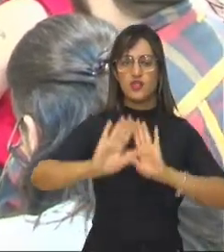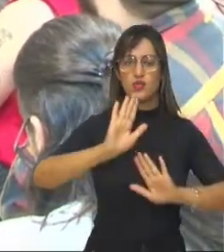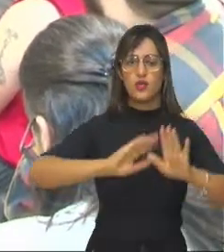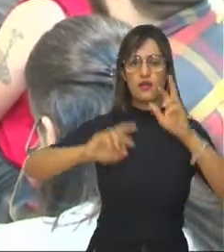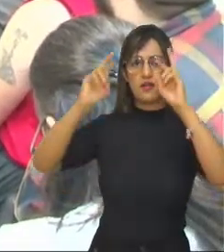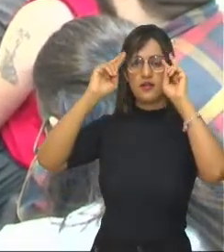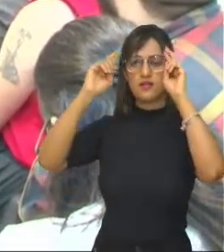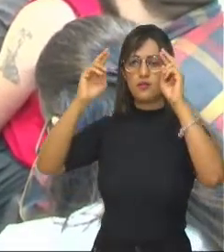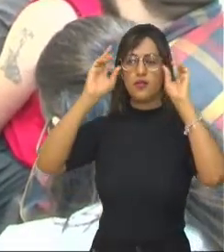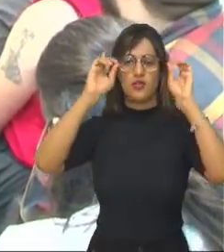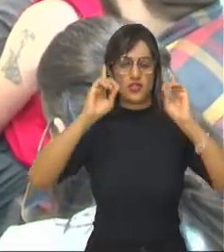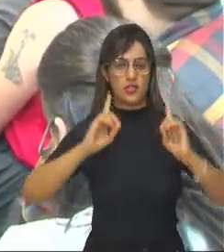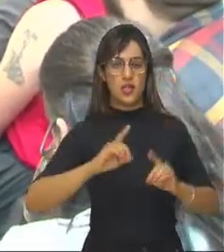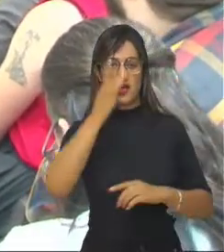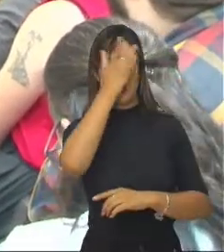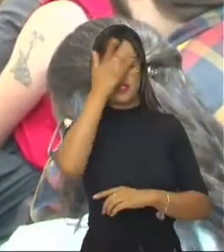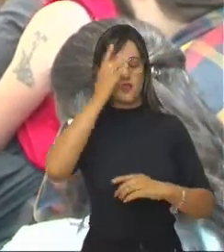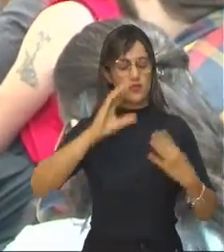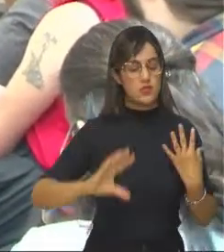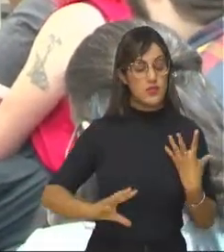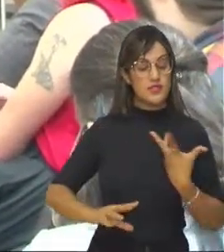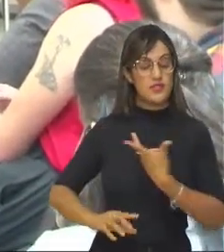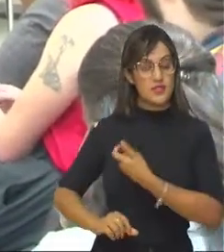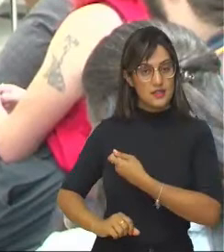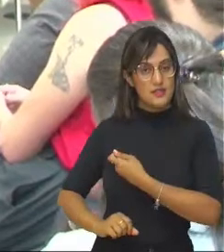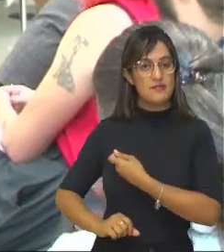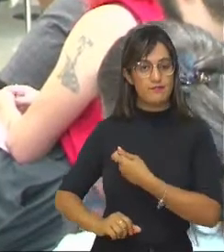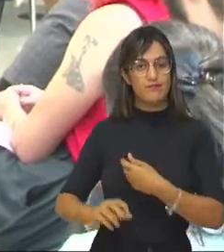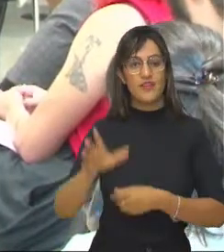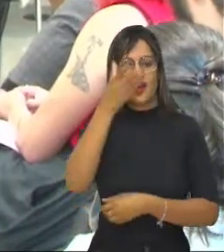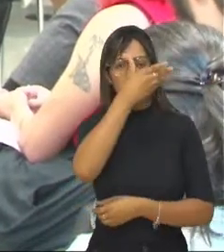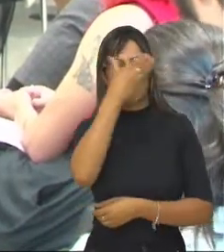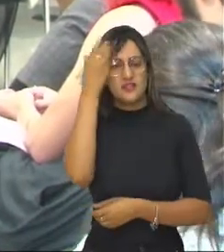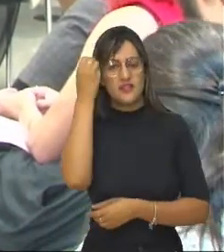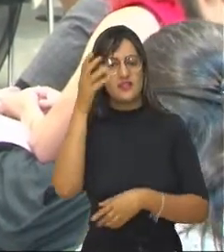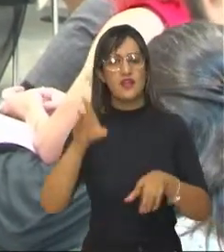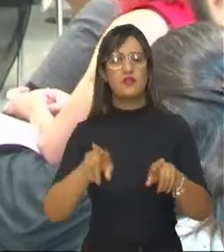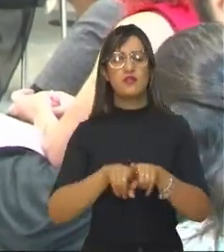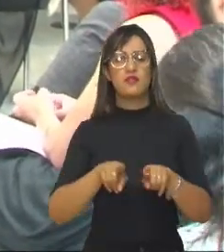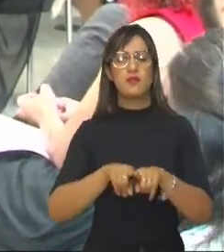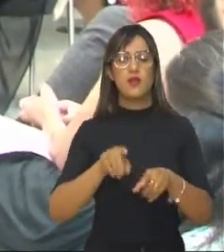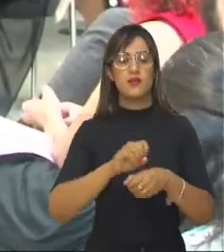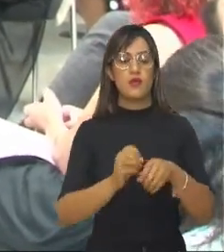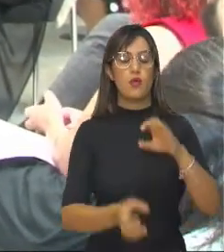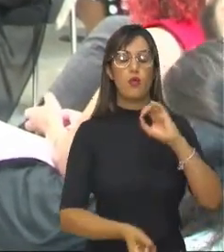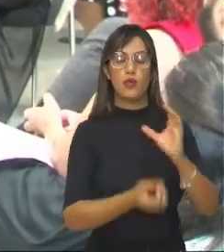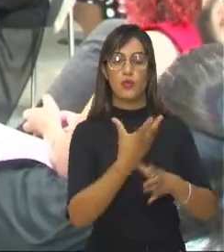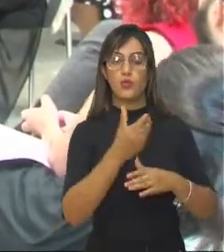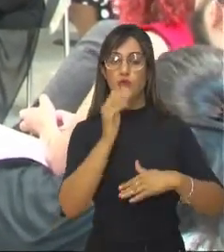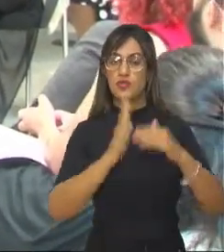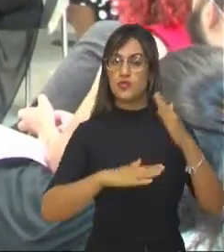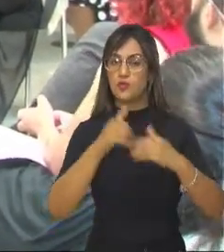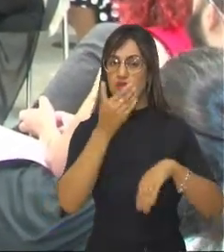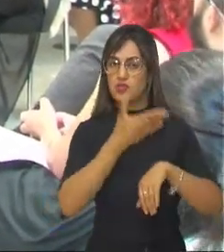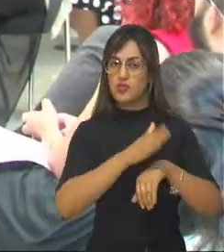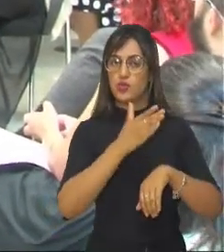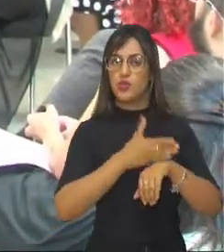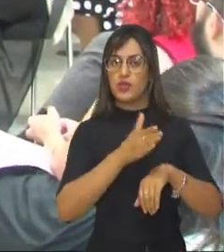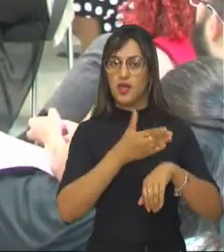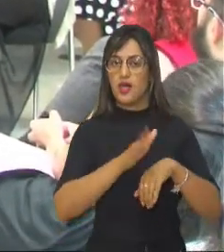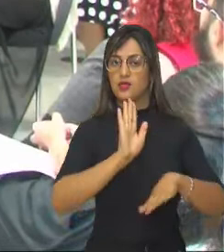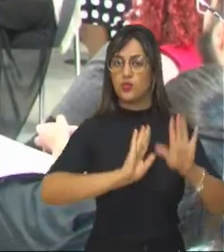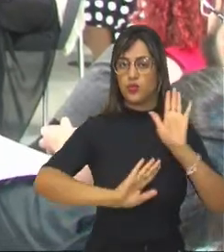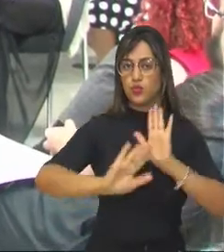e dignidade de pessoas trans, esquecendo que pessoas trans também são produtoras de práticas de cuidado. Portanto,